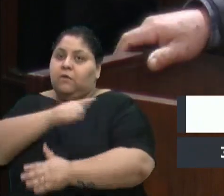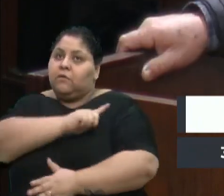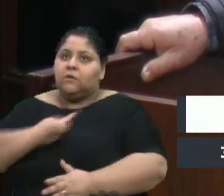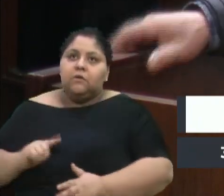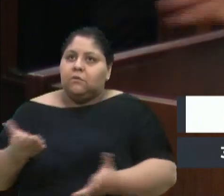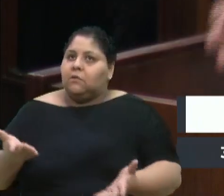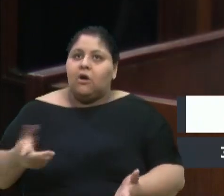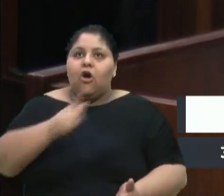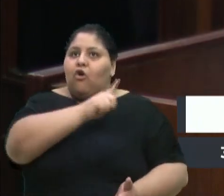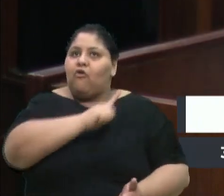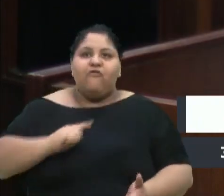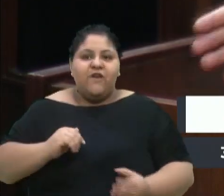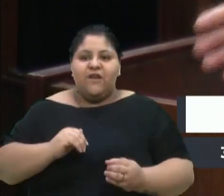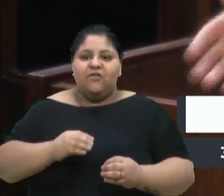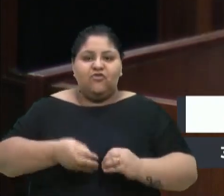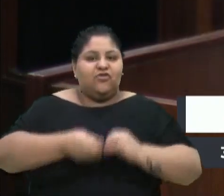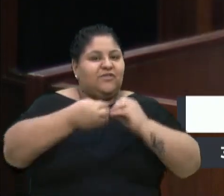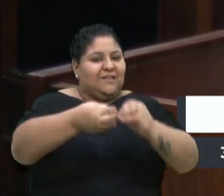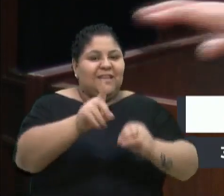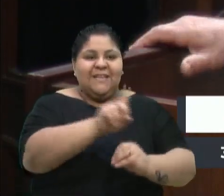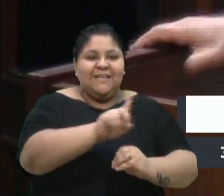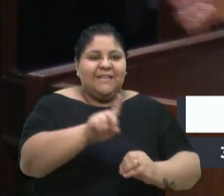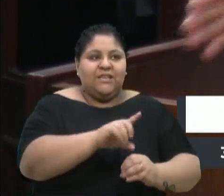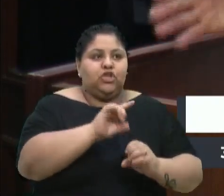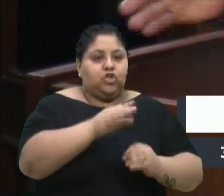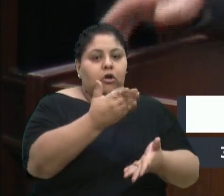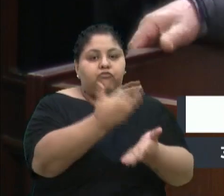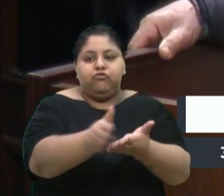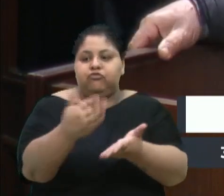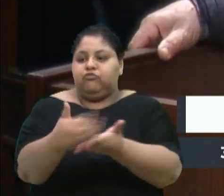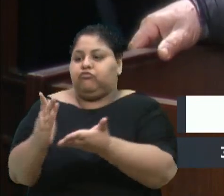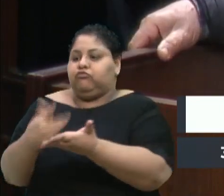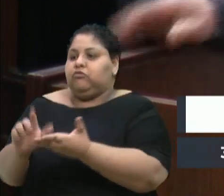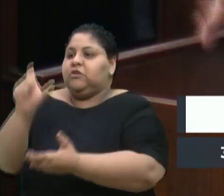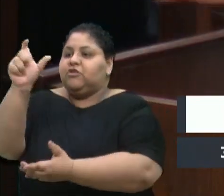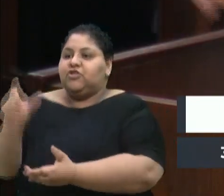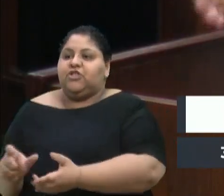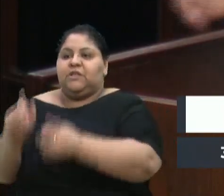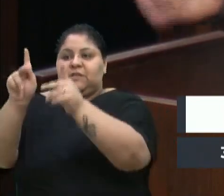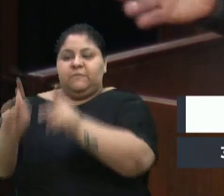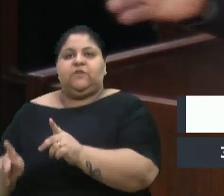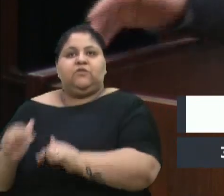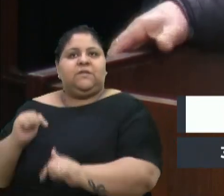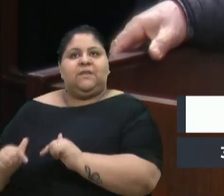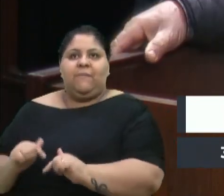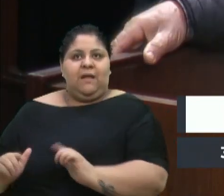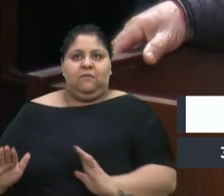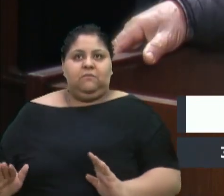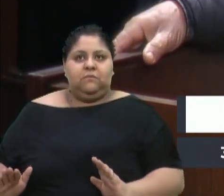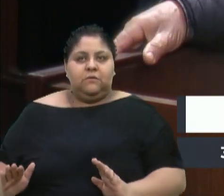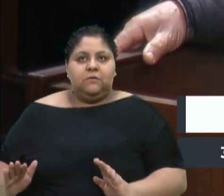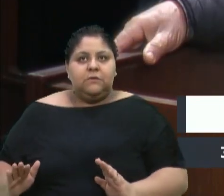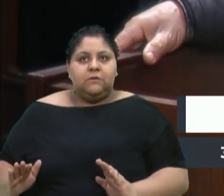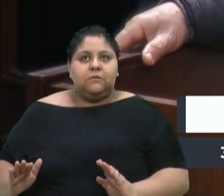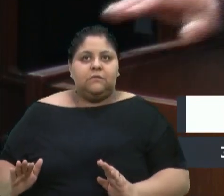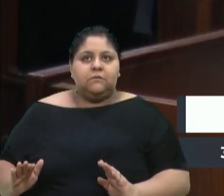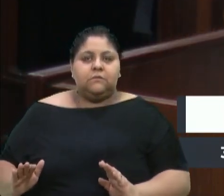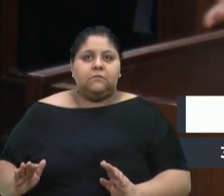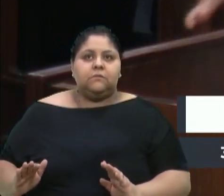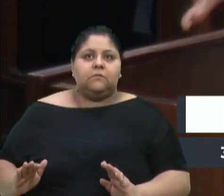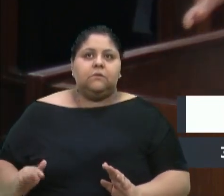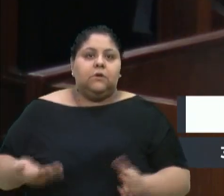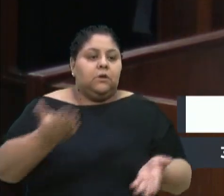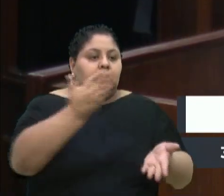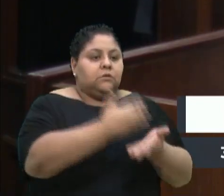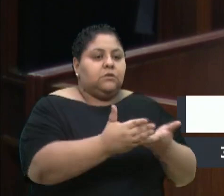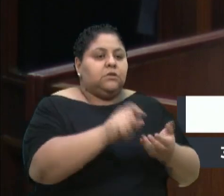não dá nada, o governo tira de um e dá para outro, de quem trabalha. Não tem nada para dar. Tira de